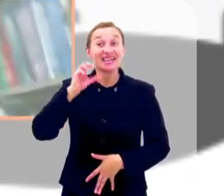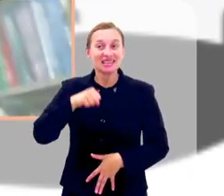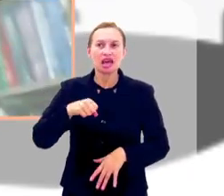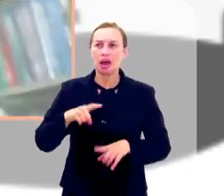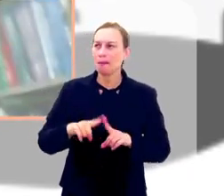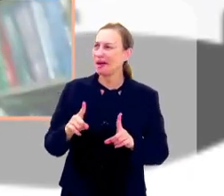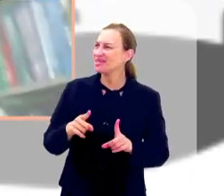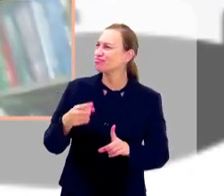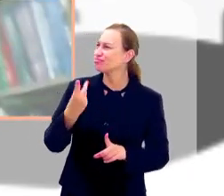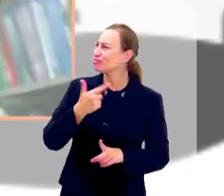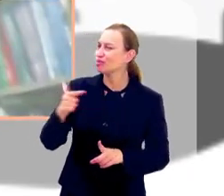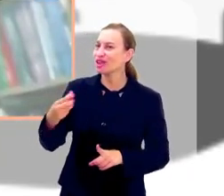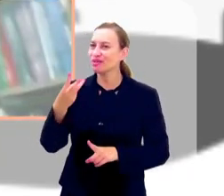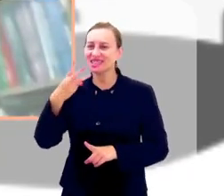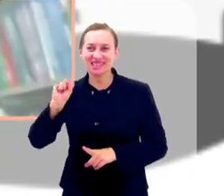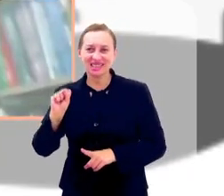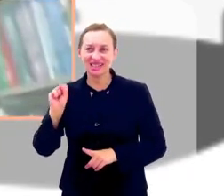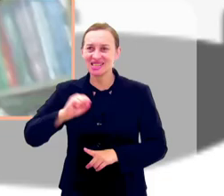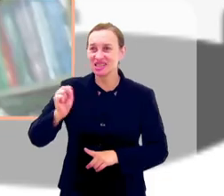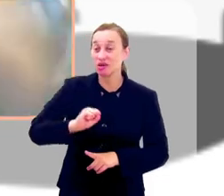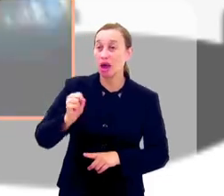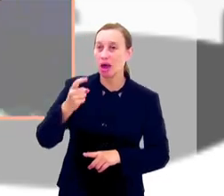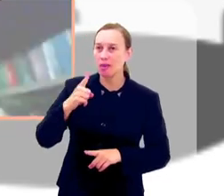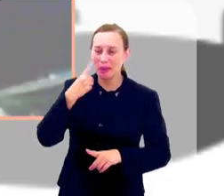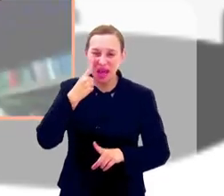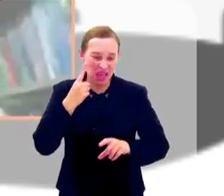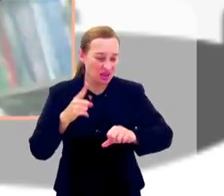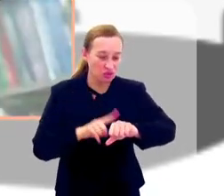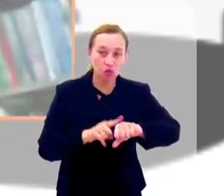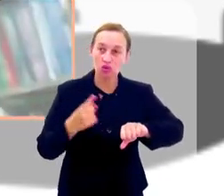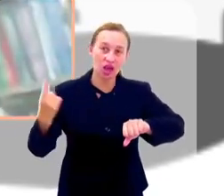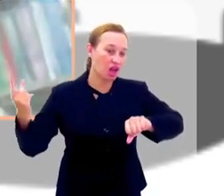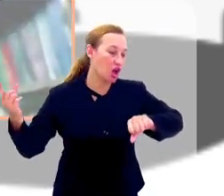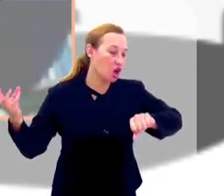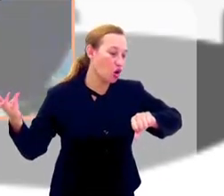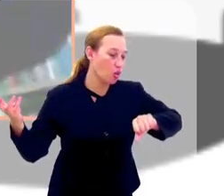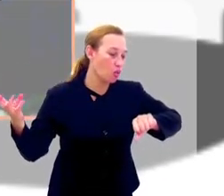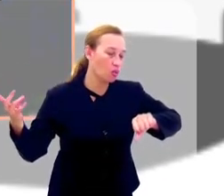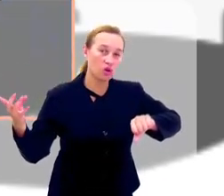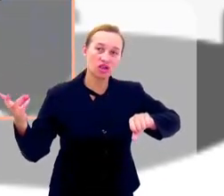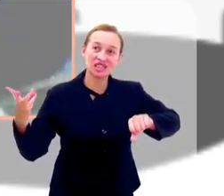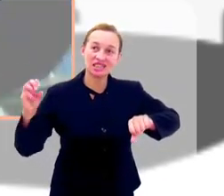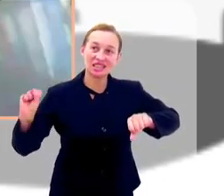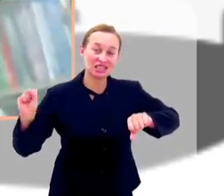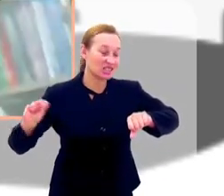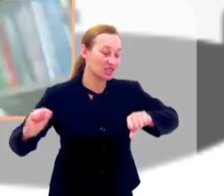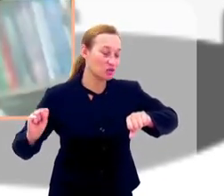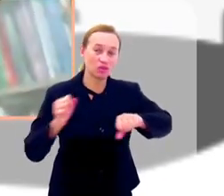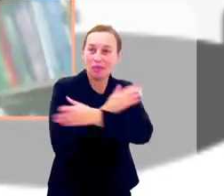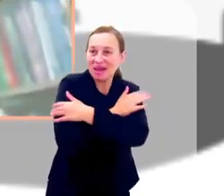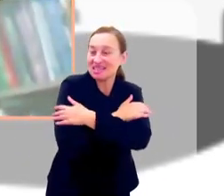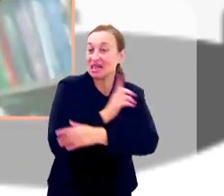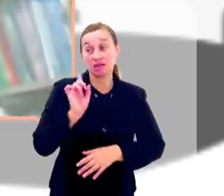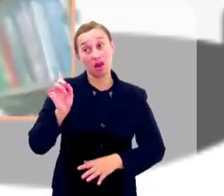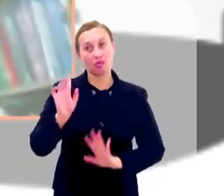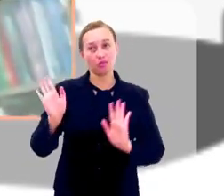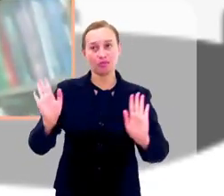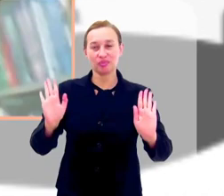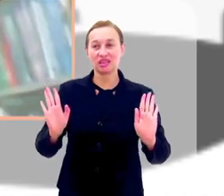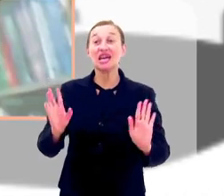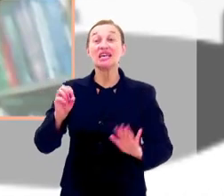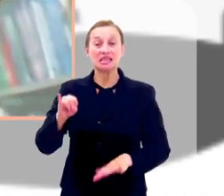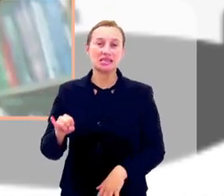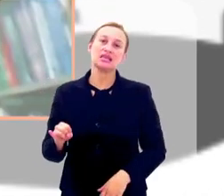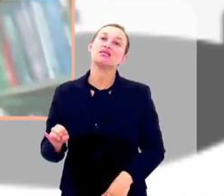sim. Mas eu não tenho 30 segundos. Primeiro, eu não vou te abraçar, peraí, deixa eu contar. fica 30 segundos aqui. Não é disso que a gente está